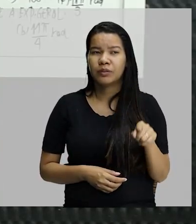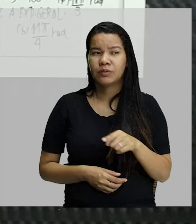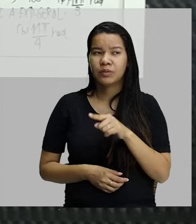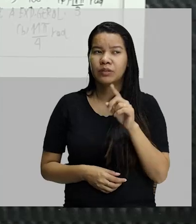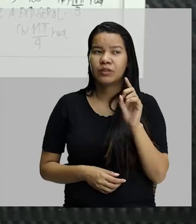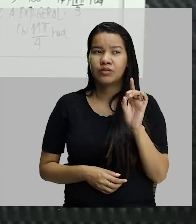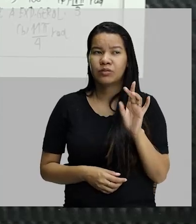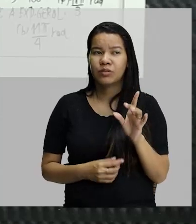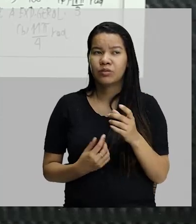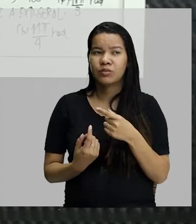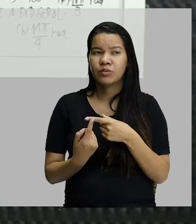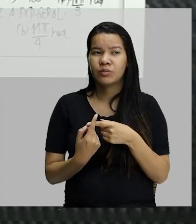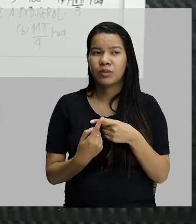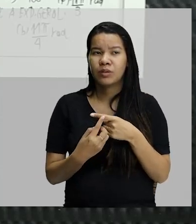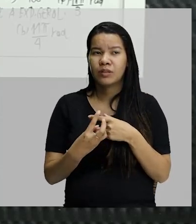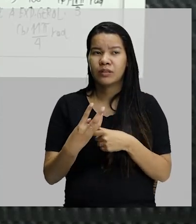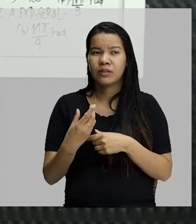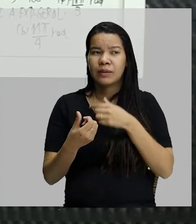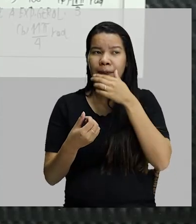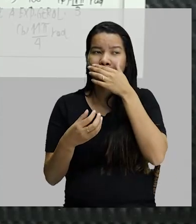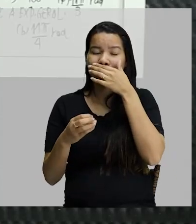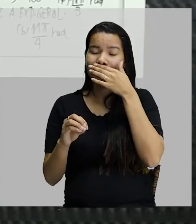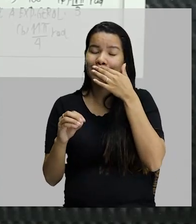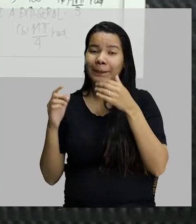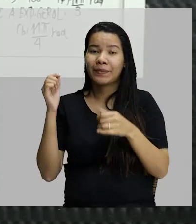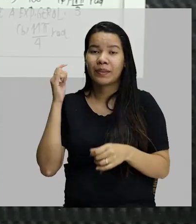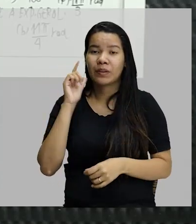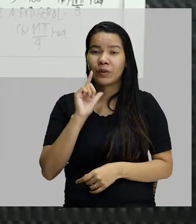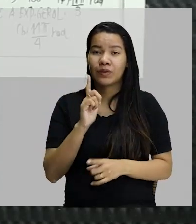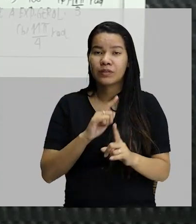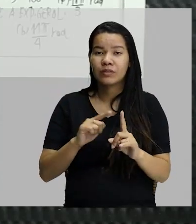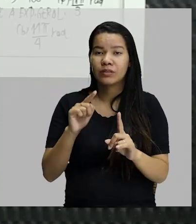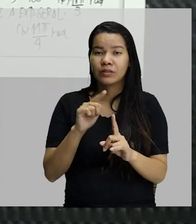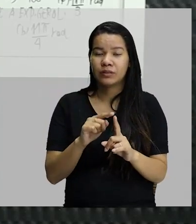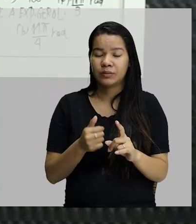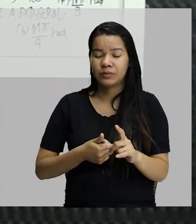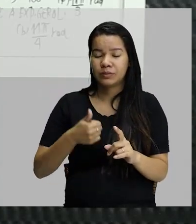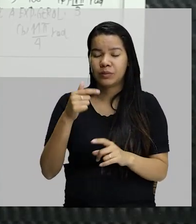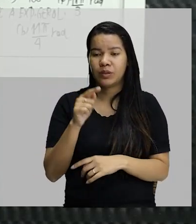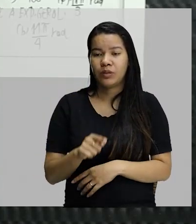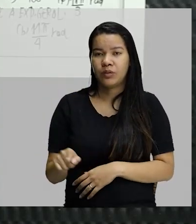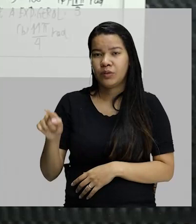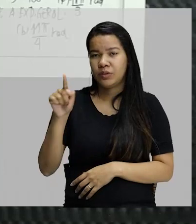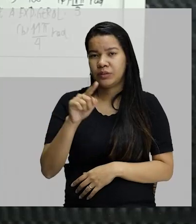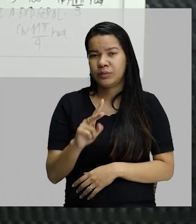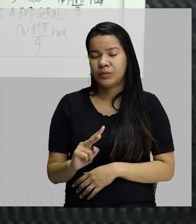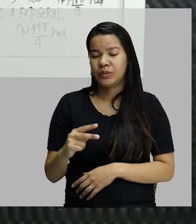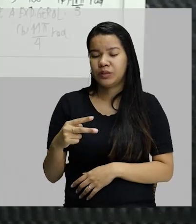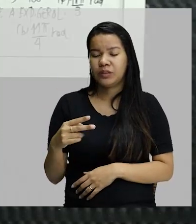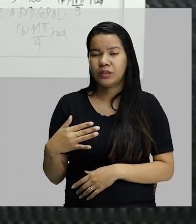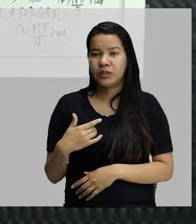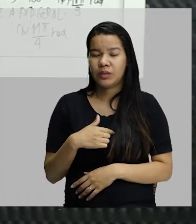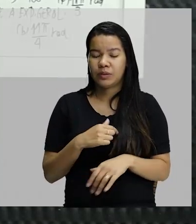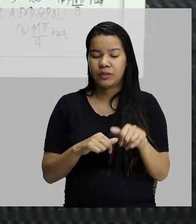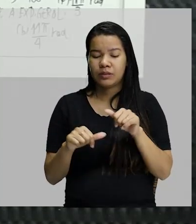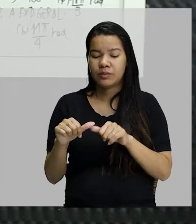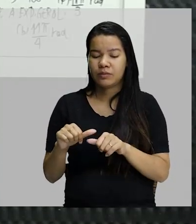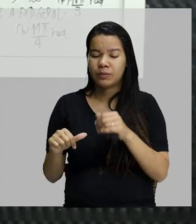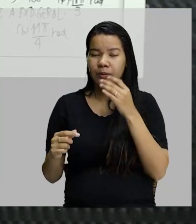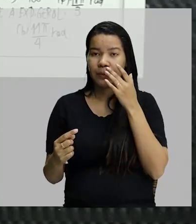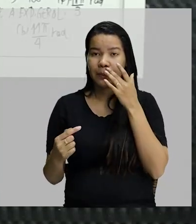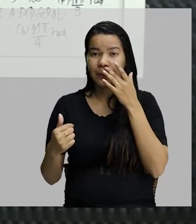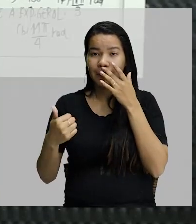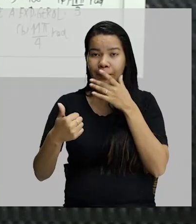360 para obter a primeira volta positiva. Eu vou transformar aqui um arco que é negativo, um arco de primeira